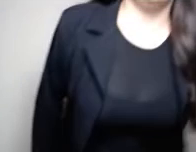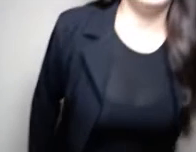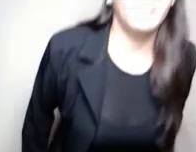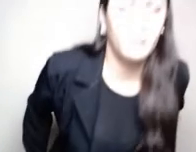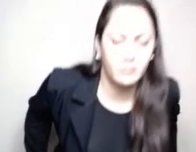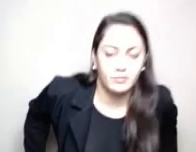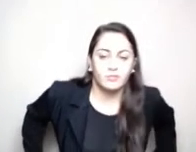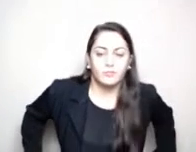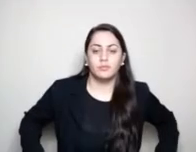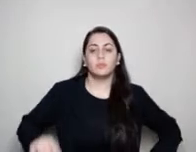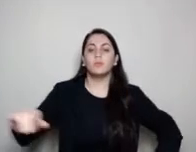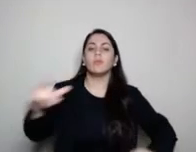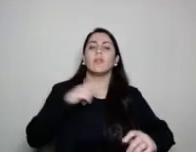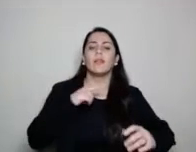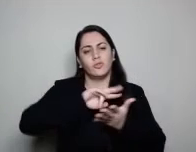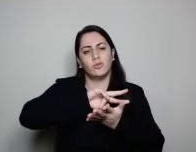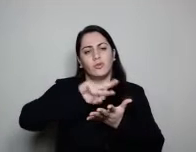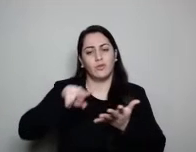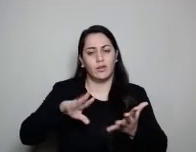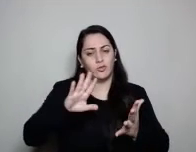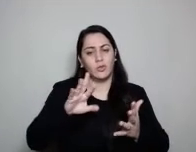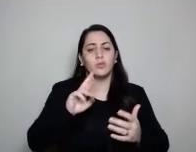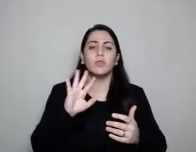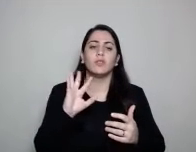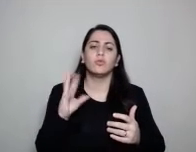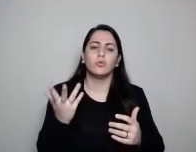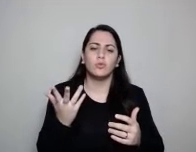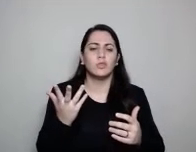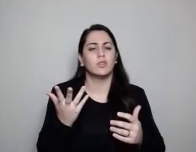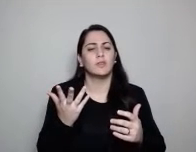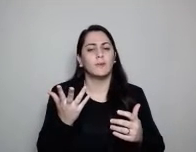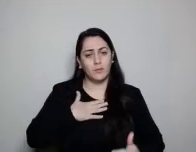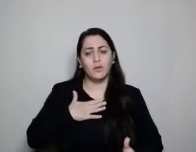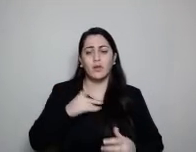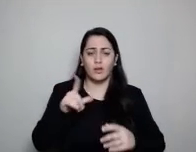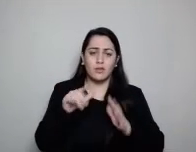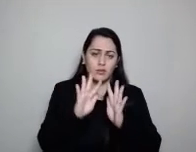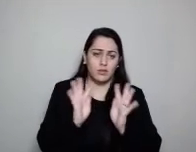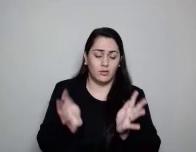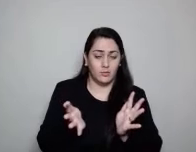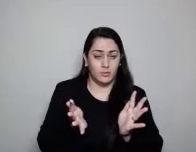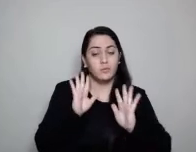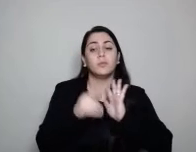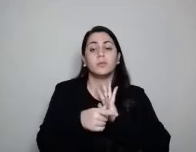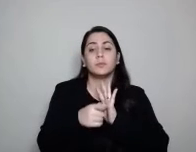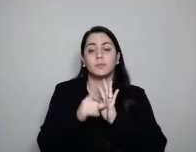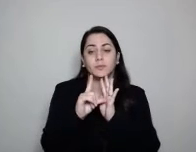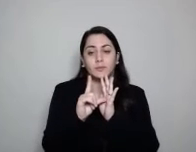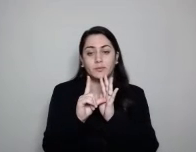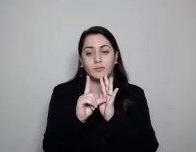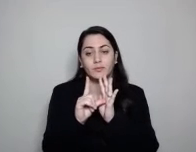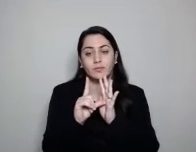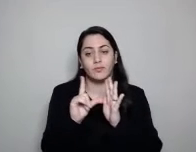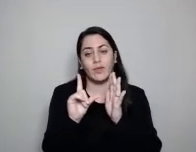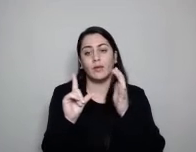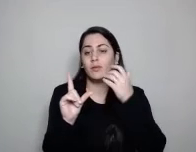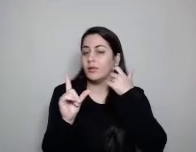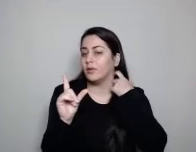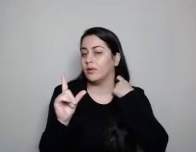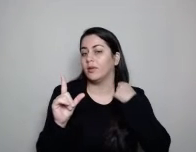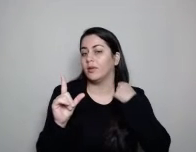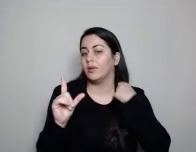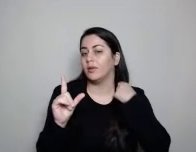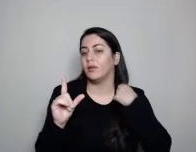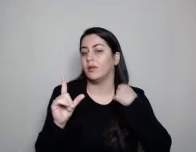exatamente da tese da apelação, eu gostaria de fazer um breve esclarecimento sobre o contexto que existe entre